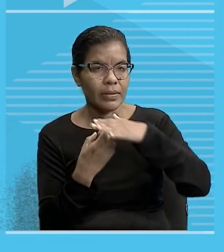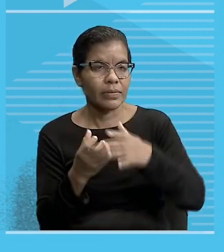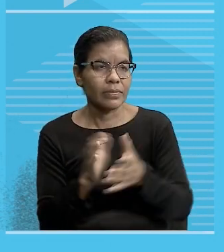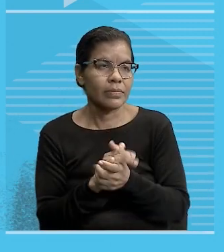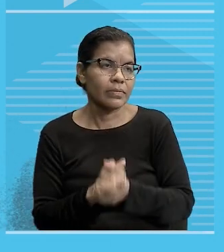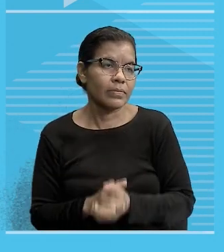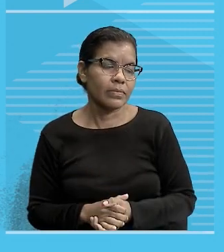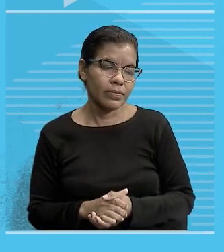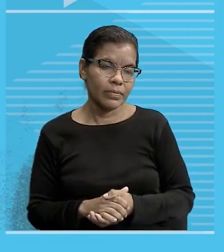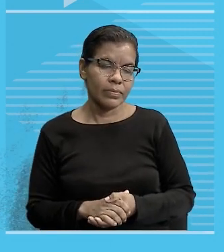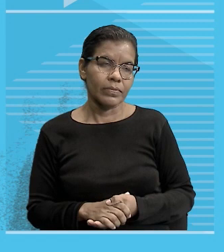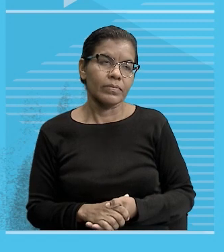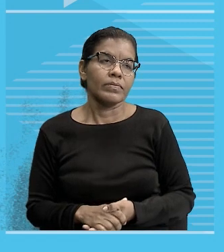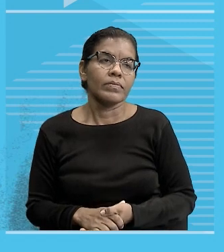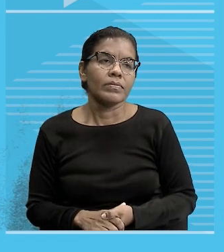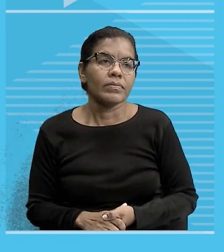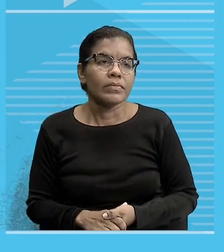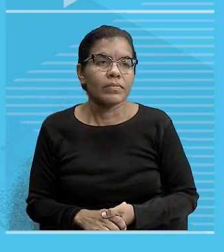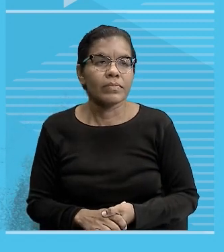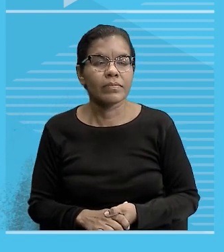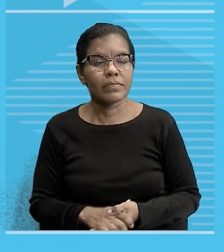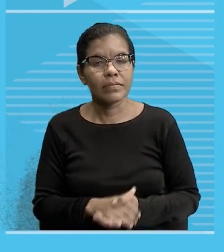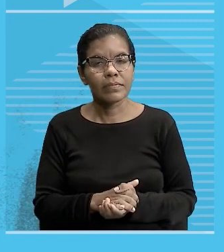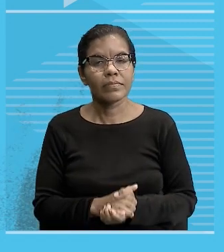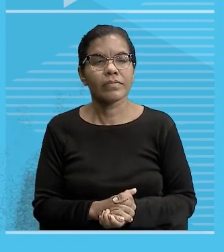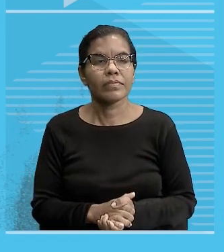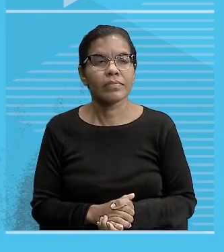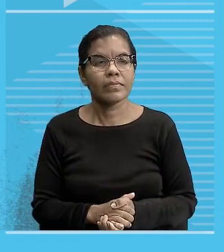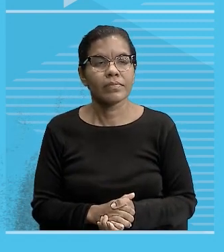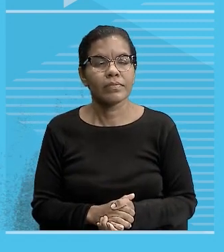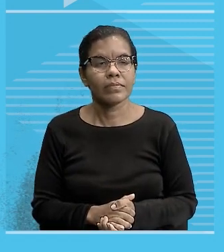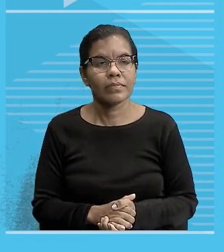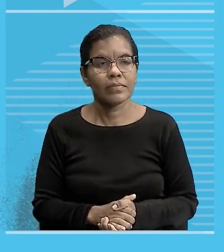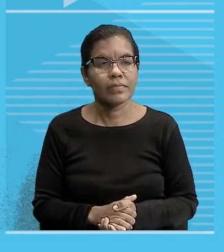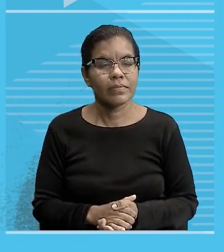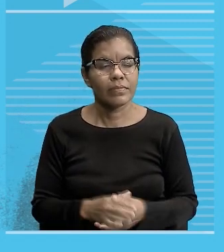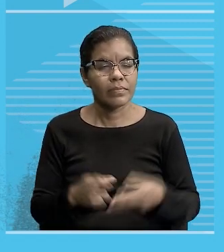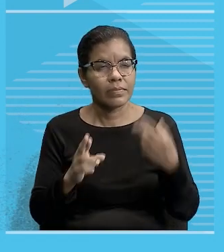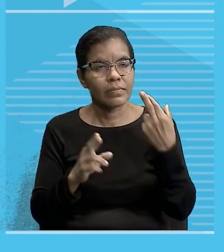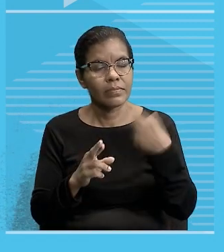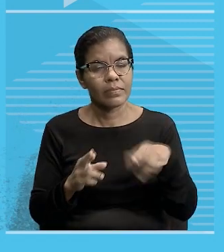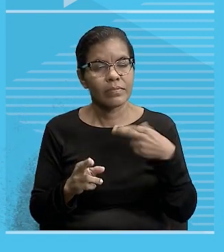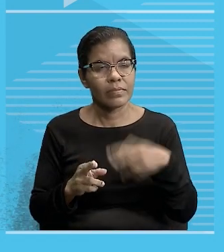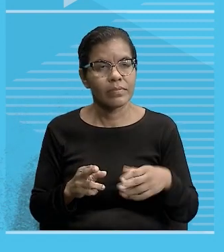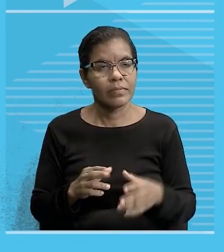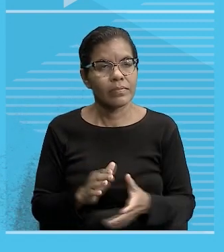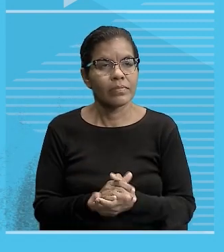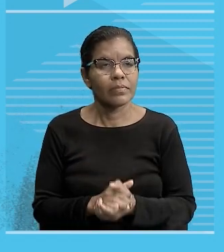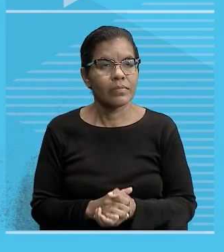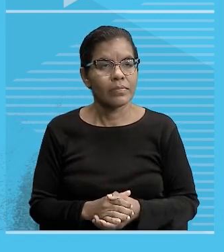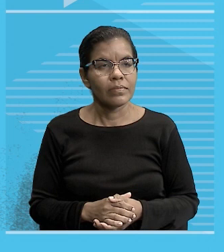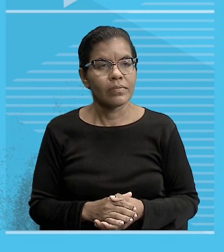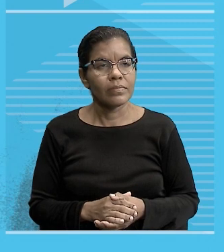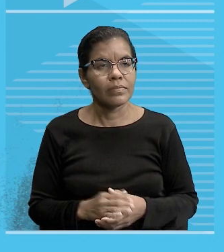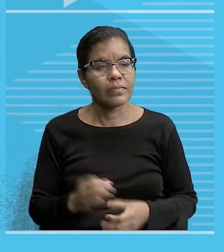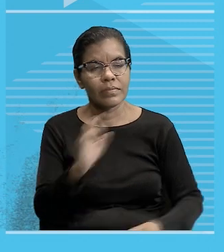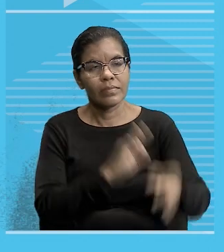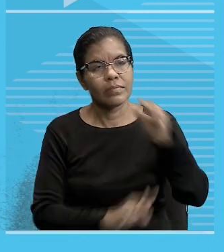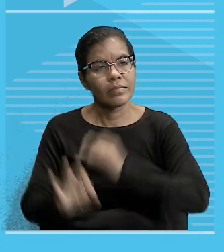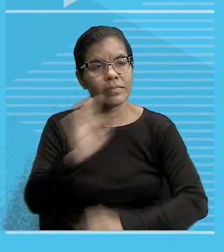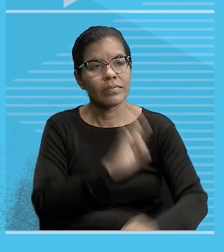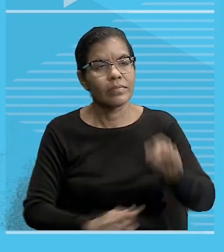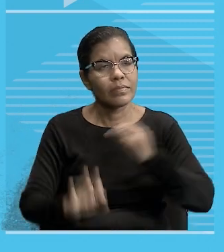a mesma coisa layout organização mesma coisa da empresa em relação a organização do